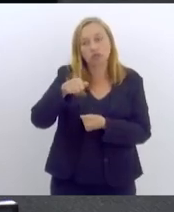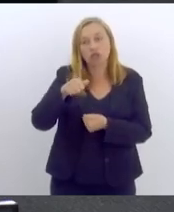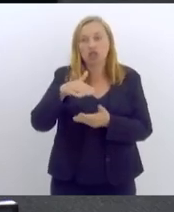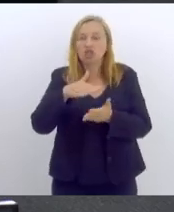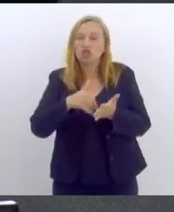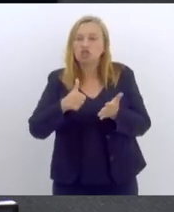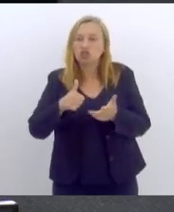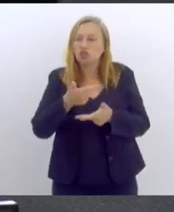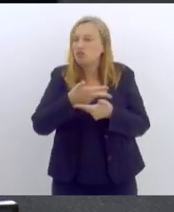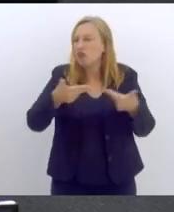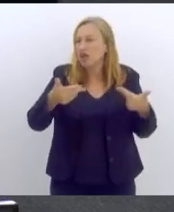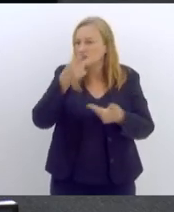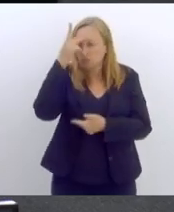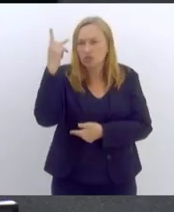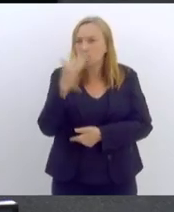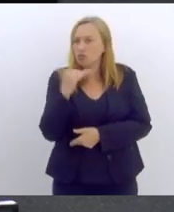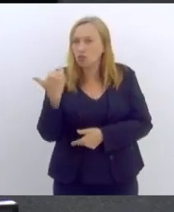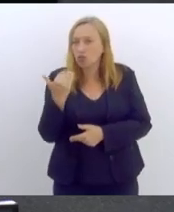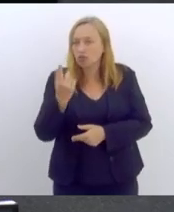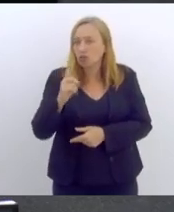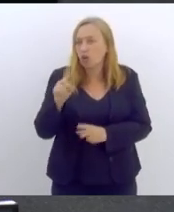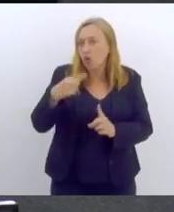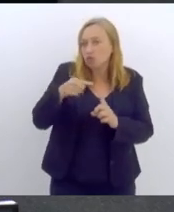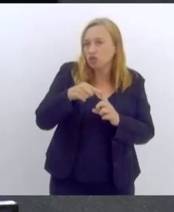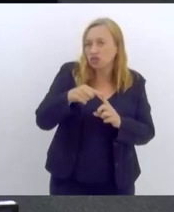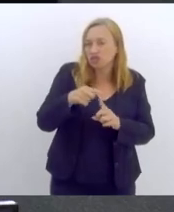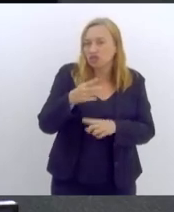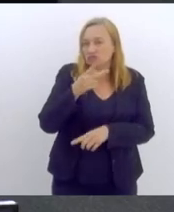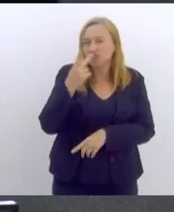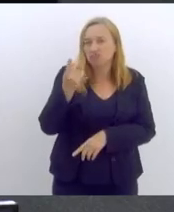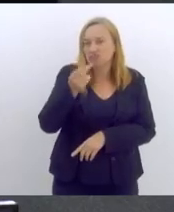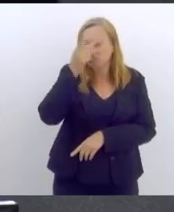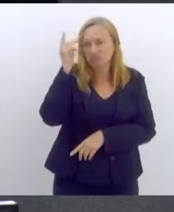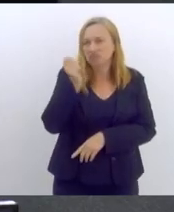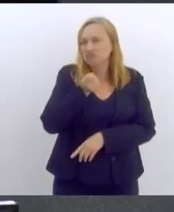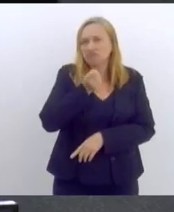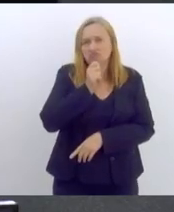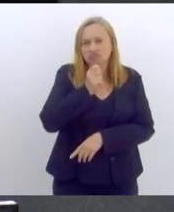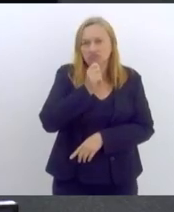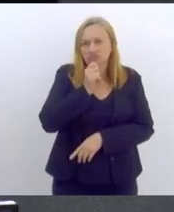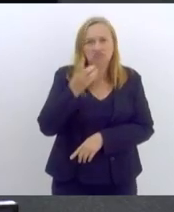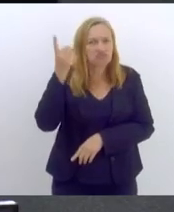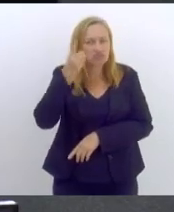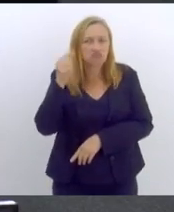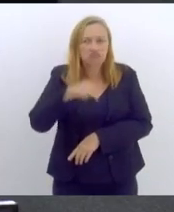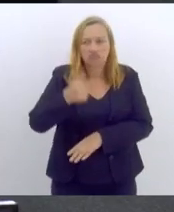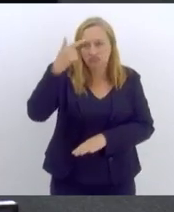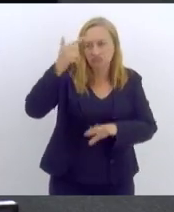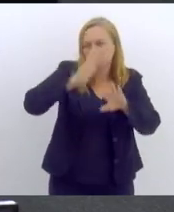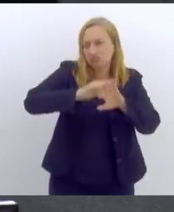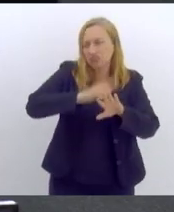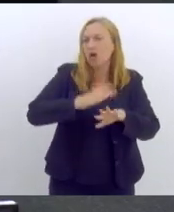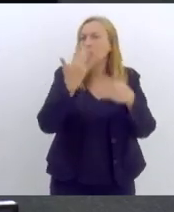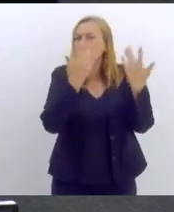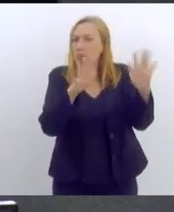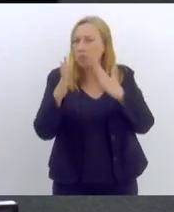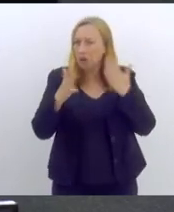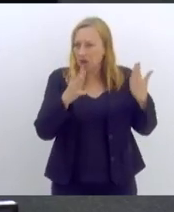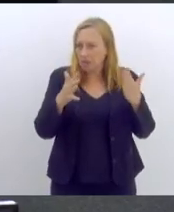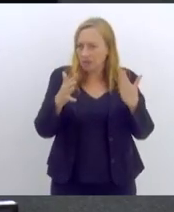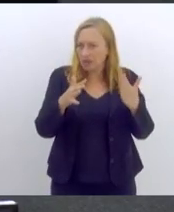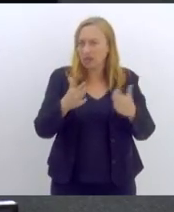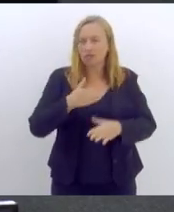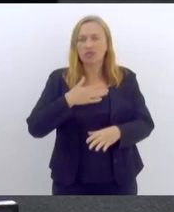vida de milhões de pessoas. E que eu sei que não é objetivo de nenhum parlamentar aqui, lógico, de qualquer matiz ideológica. Então, parabéns pela firmeza. Na